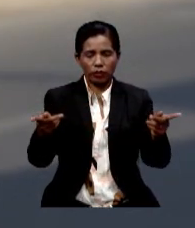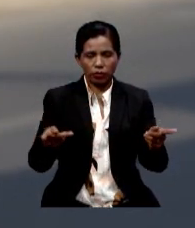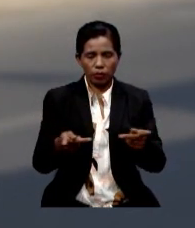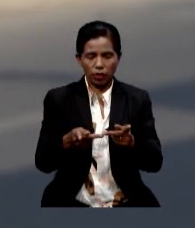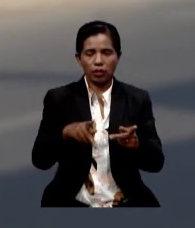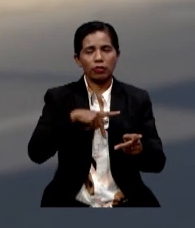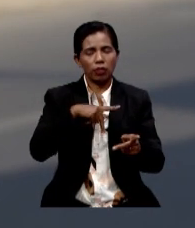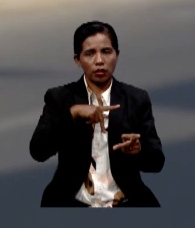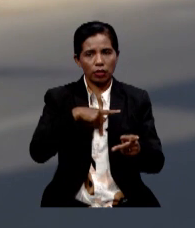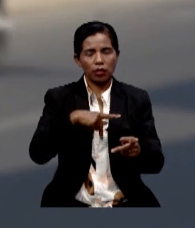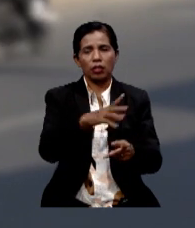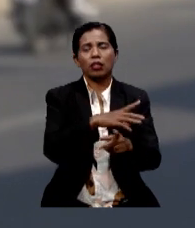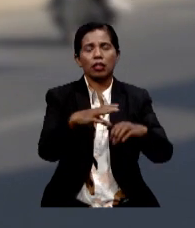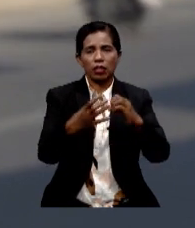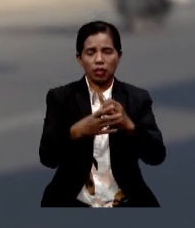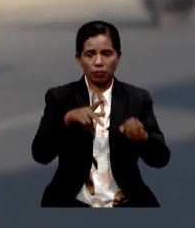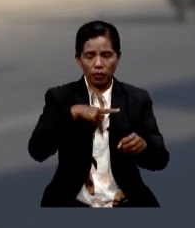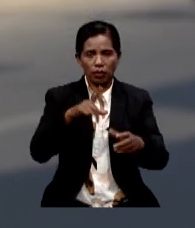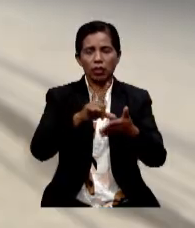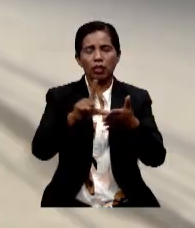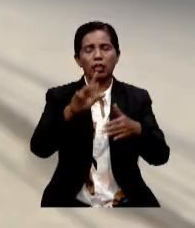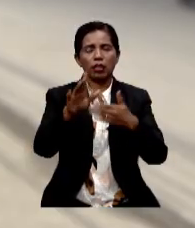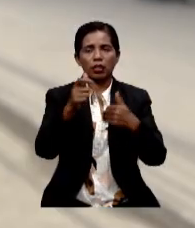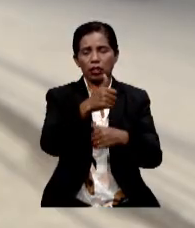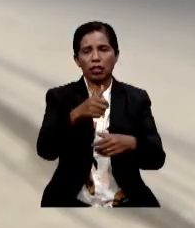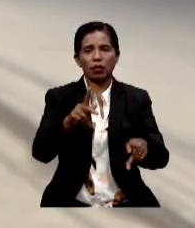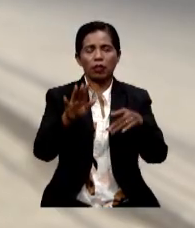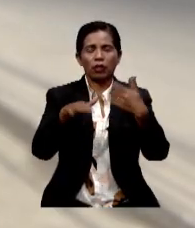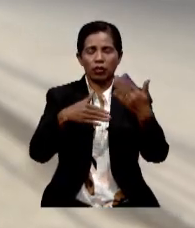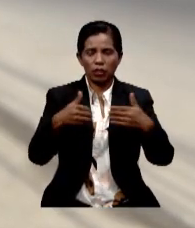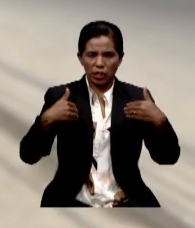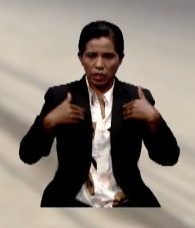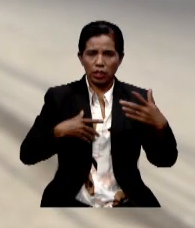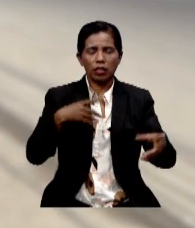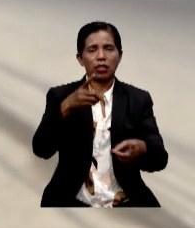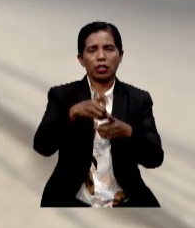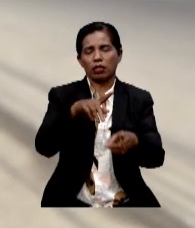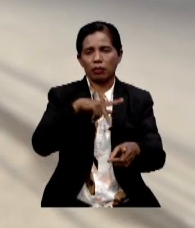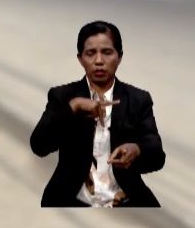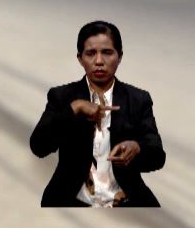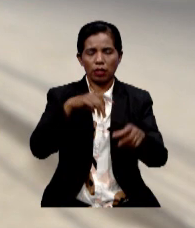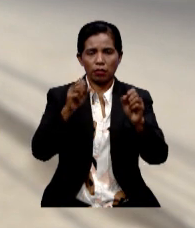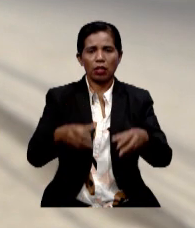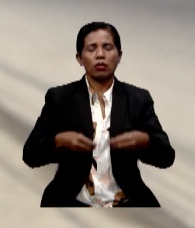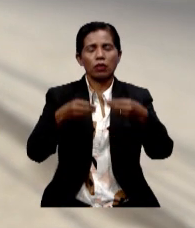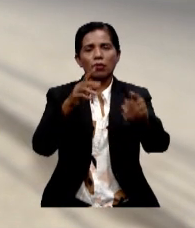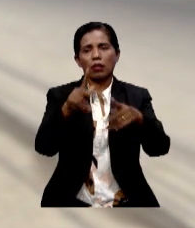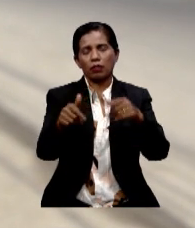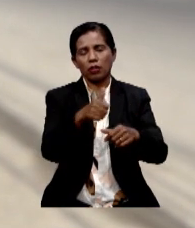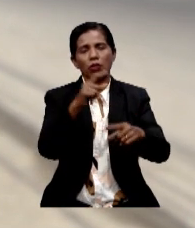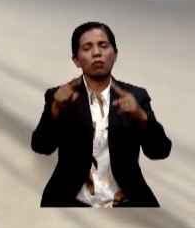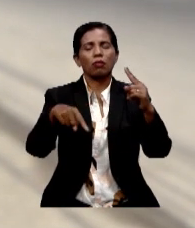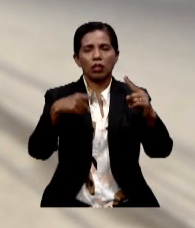privada e a linha Ida Ateten. É muito roto e a direito ba propriedade privada, no belefoba emacelo